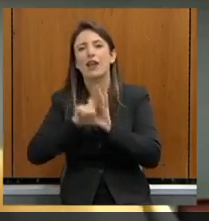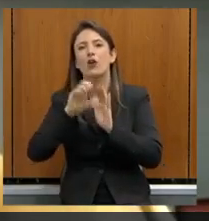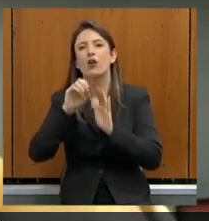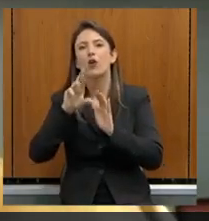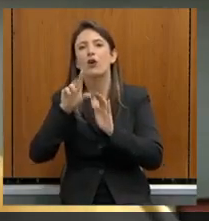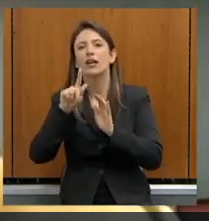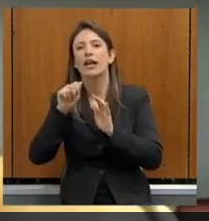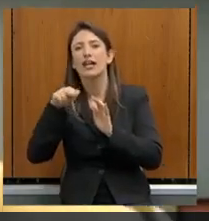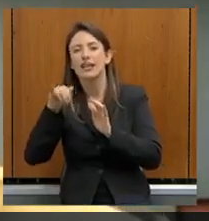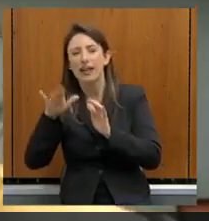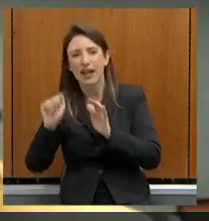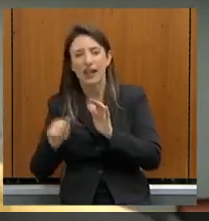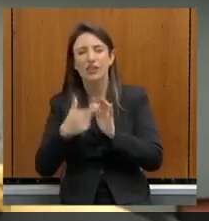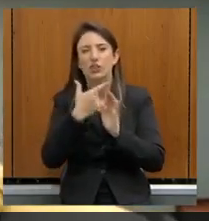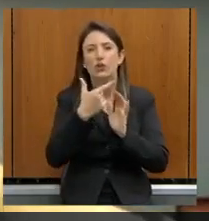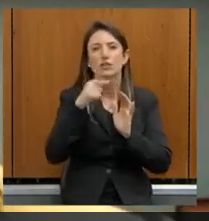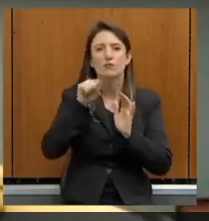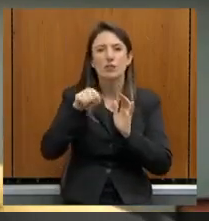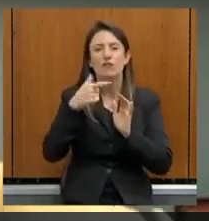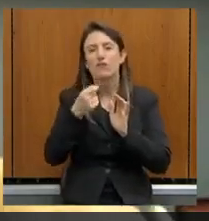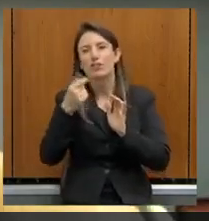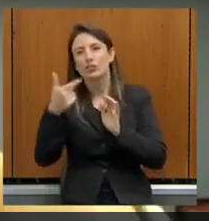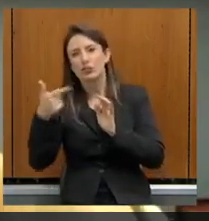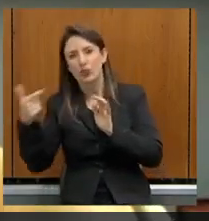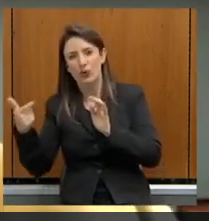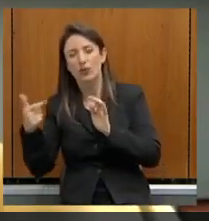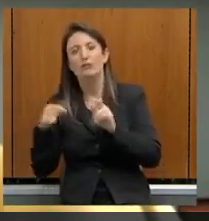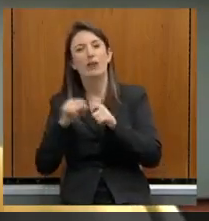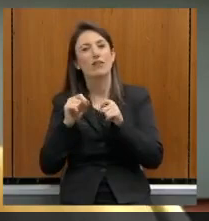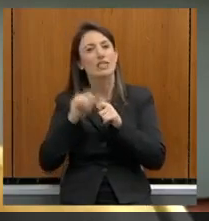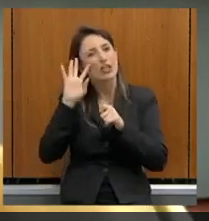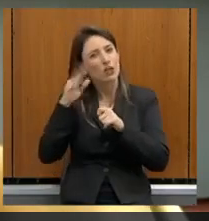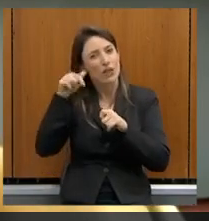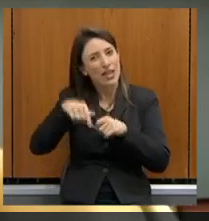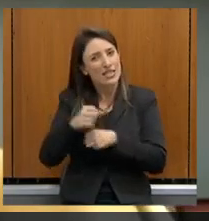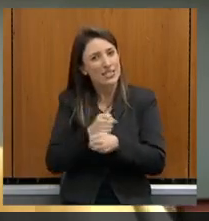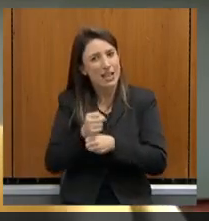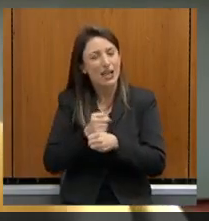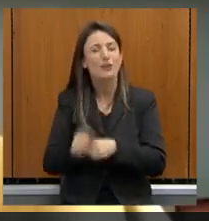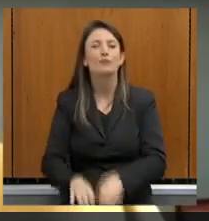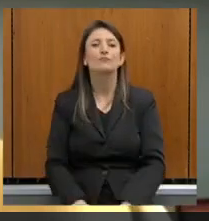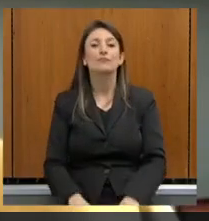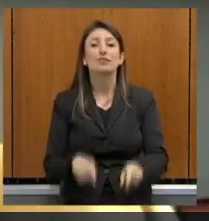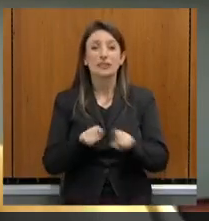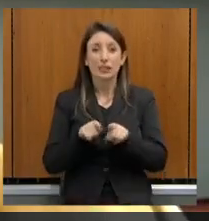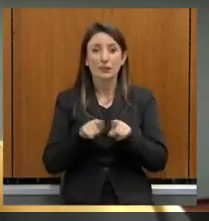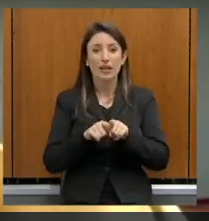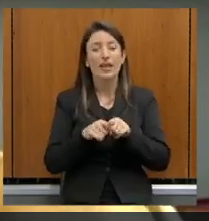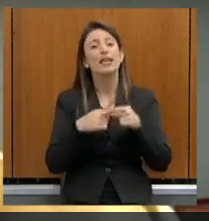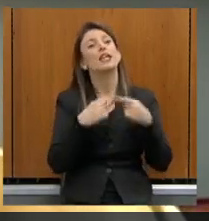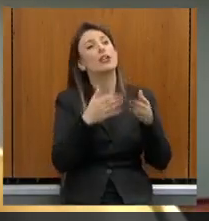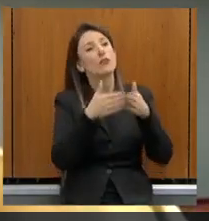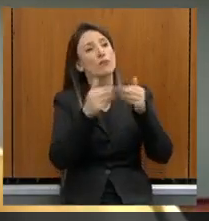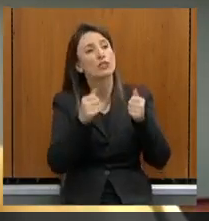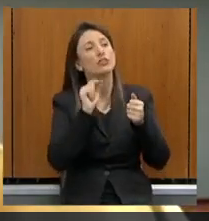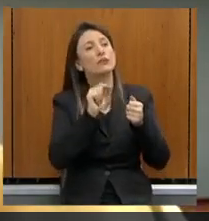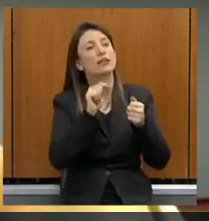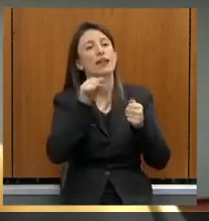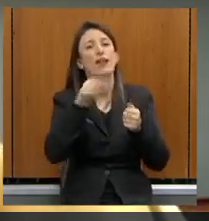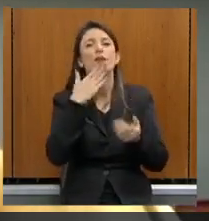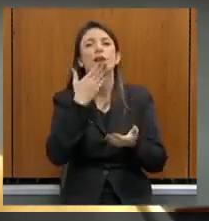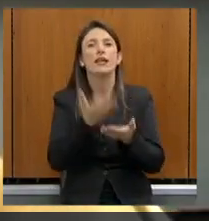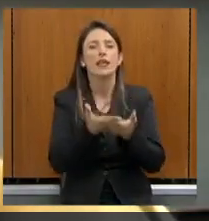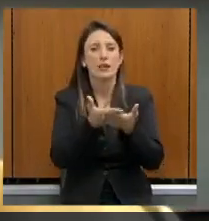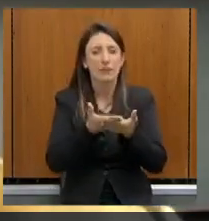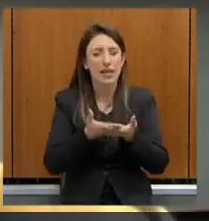casa ainda em setembro deste ano? Eu estou também transformando esse pedido de esclarecimento no requerimento do sistema presidente